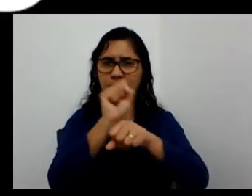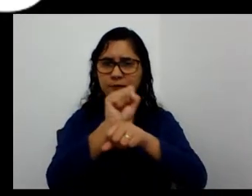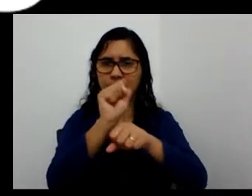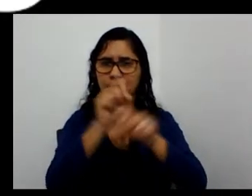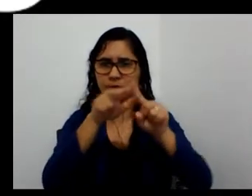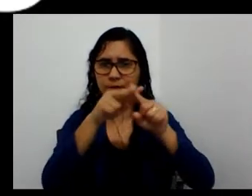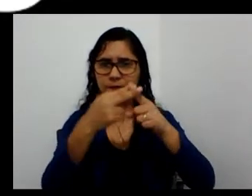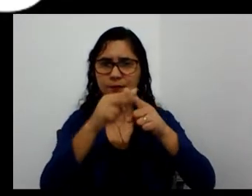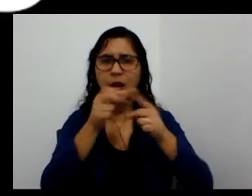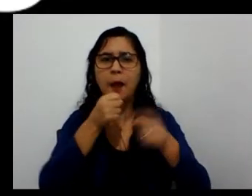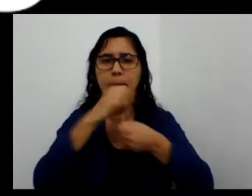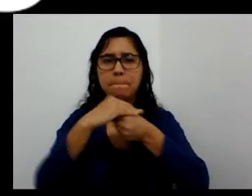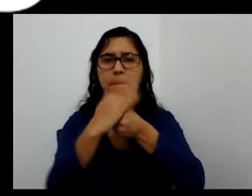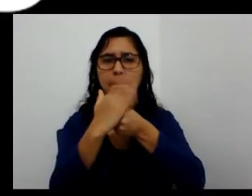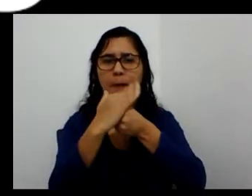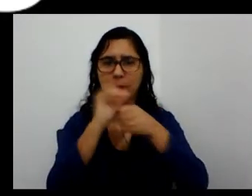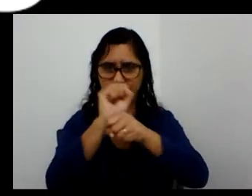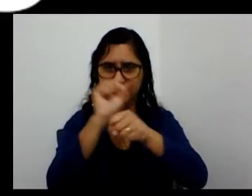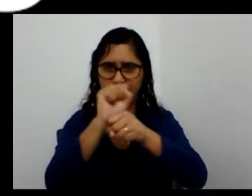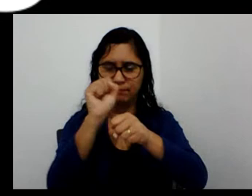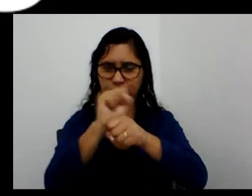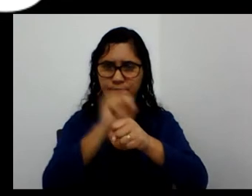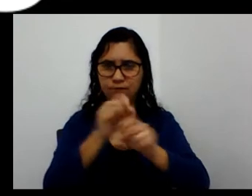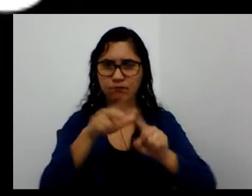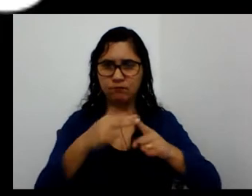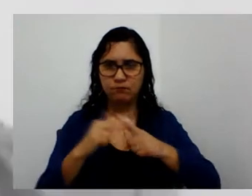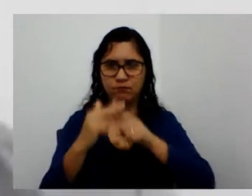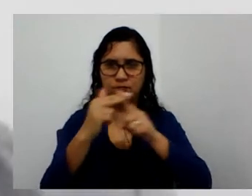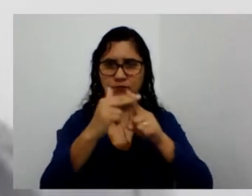consertarmos os microfones, por favor.